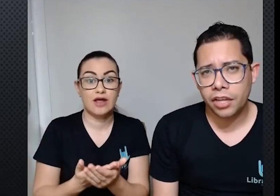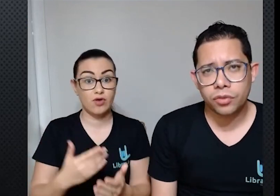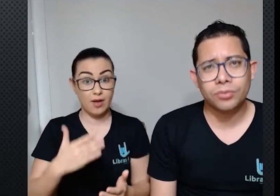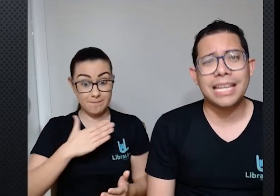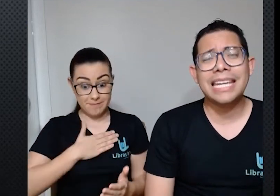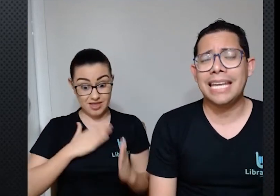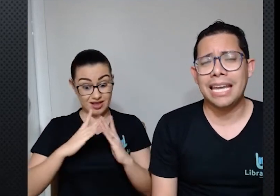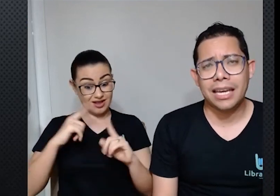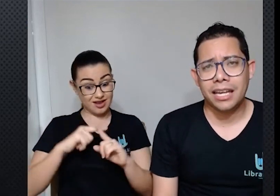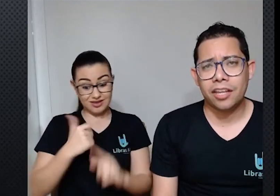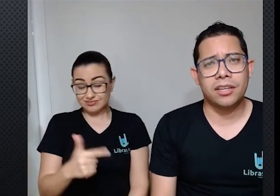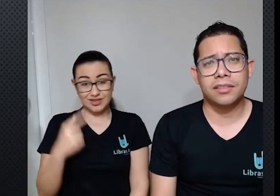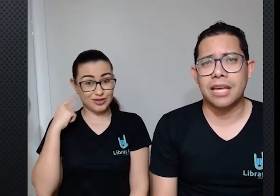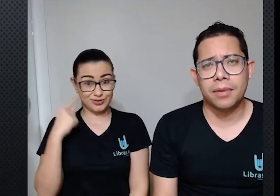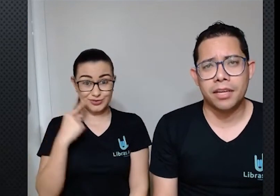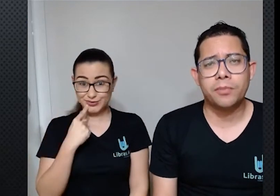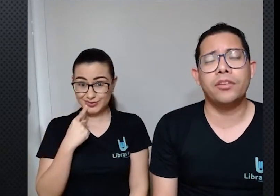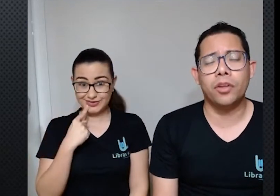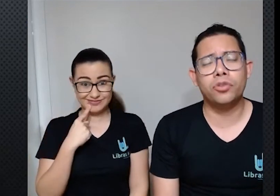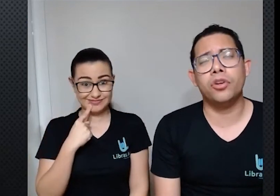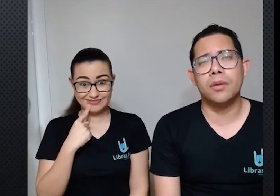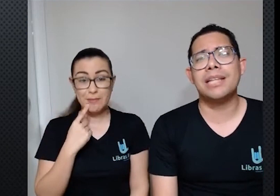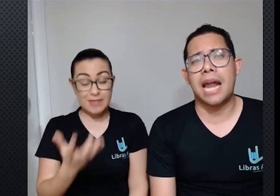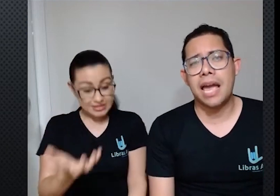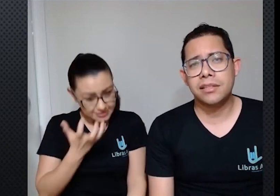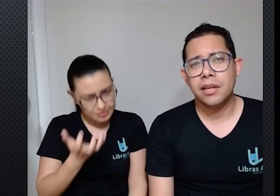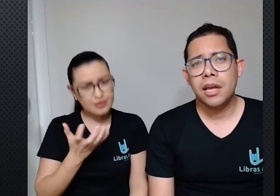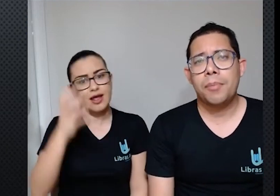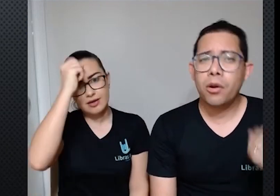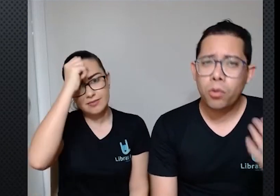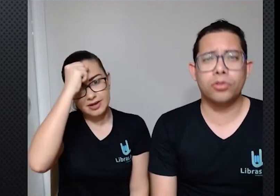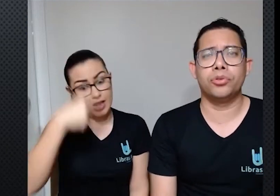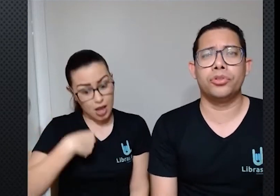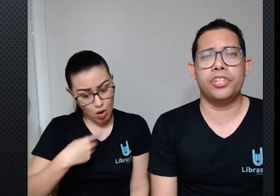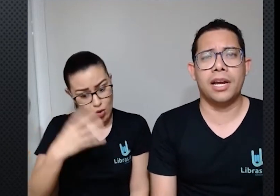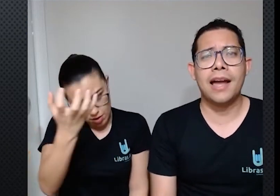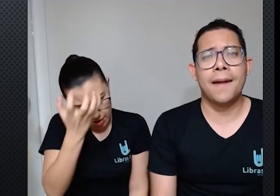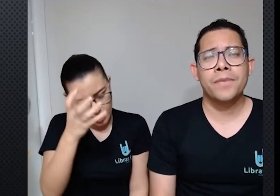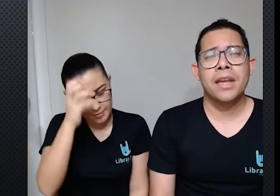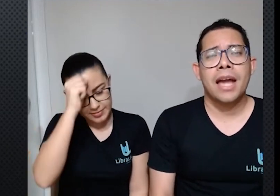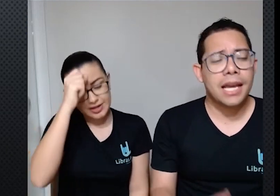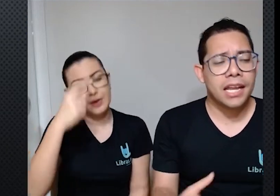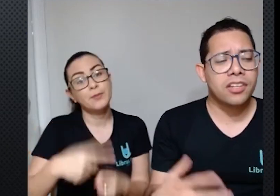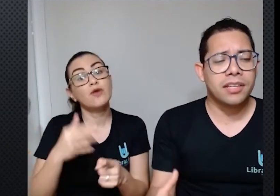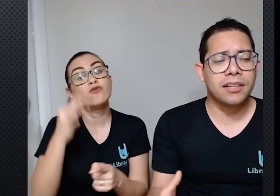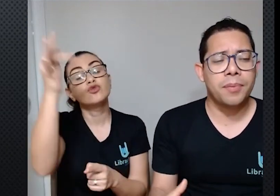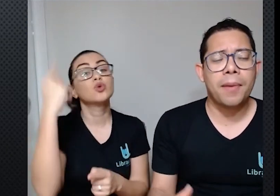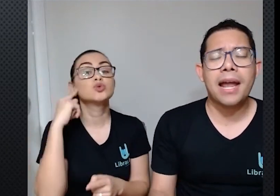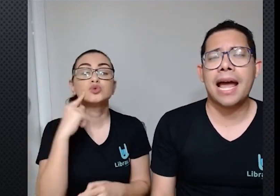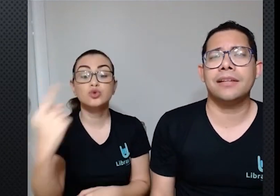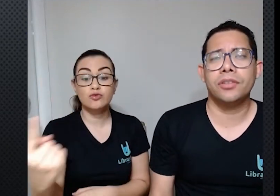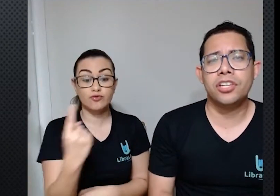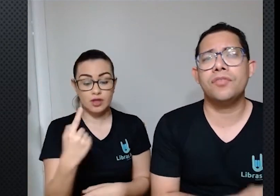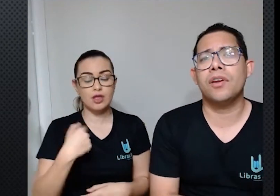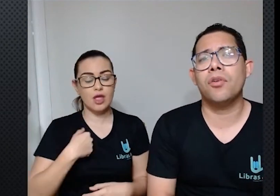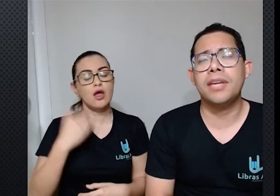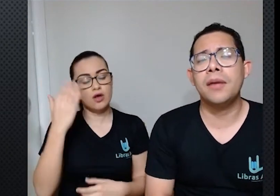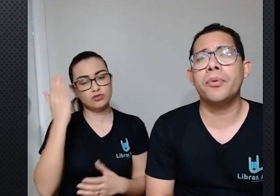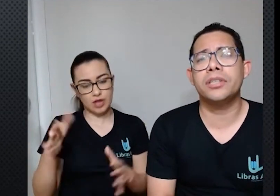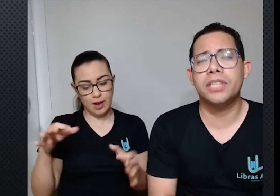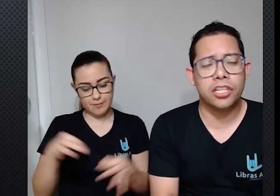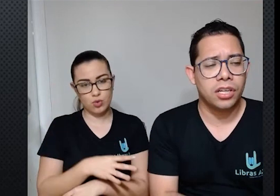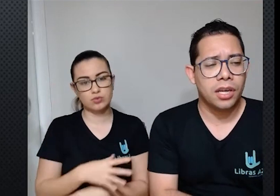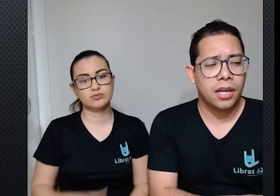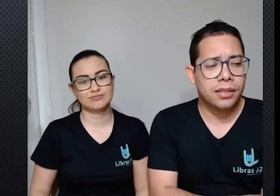na igreja, não tem ninguém na igreja que saiba isso, mas eu tô indo atrás para quando o surdo chegar, a igreja esteja preparada. Então a gente vê como que